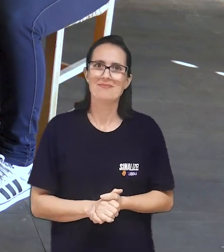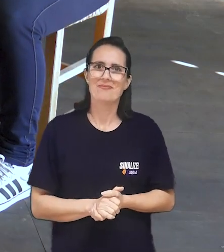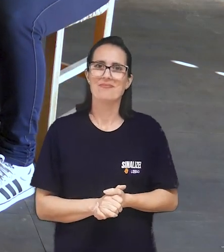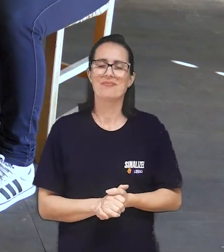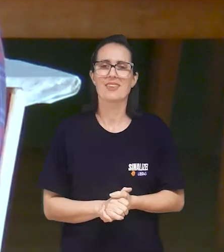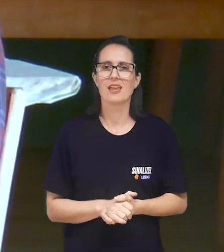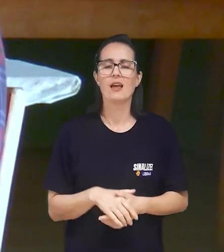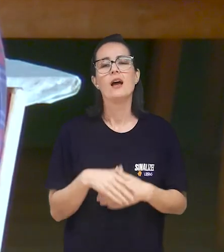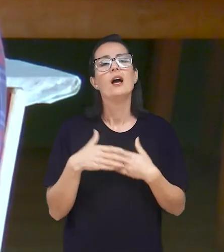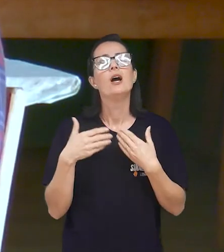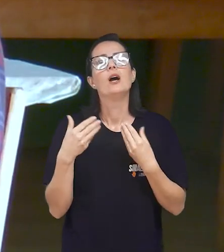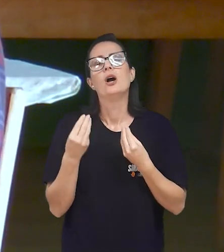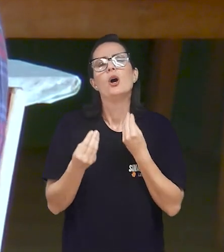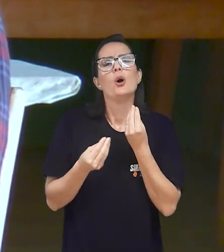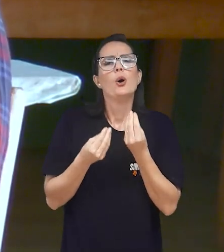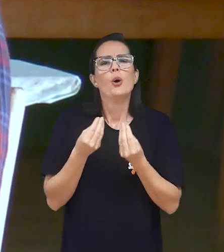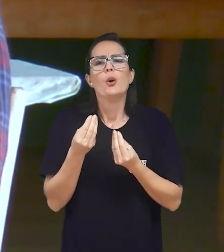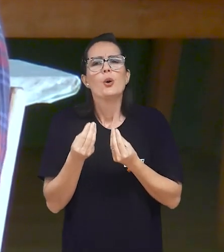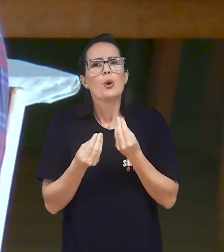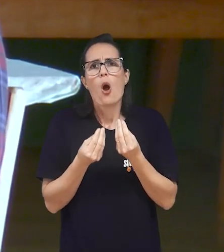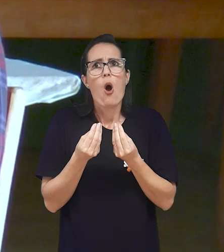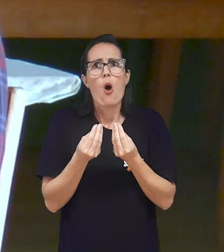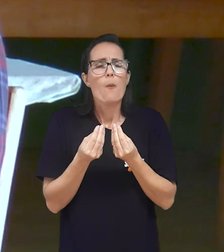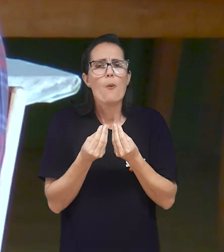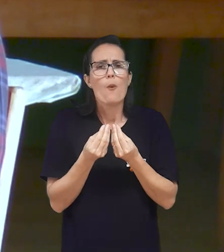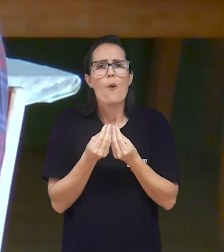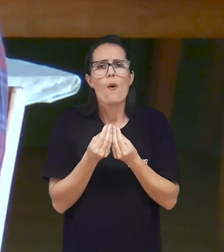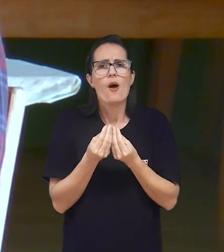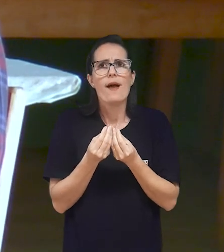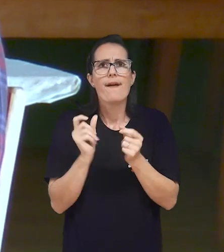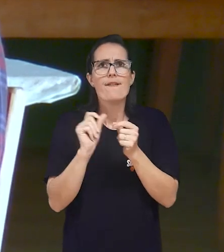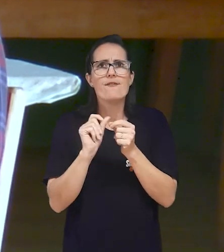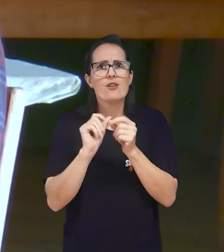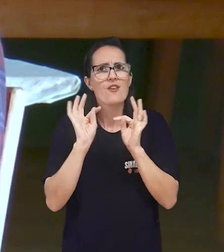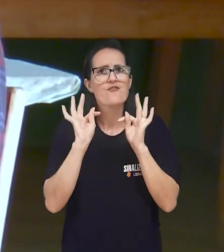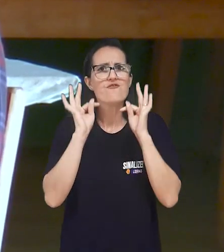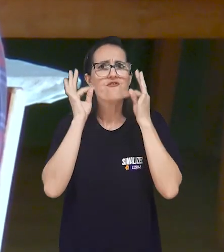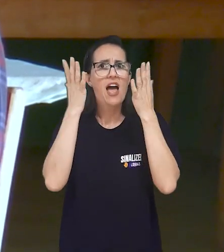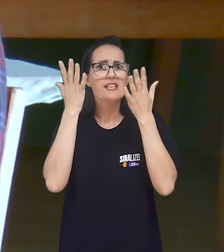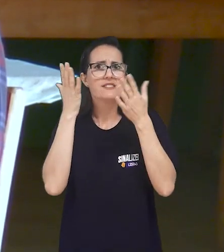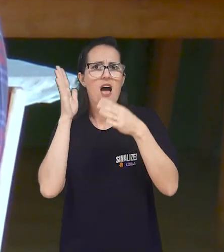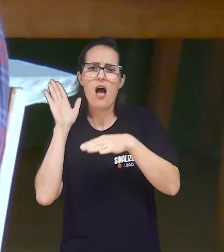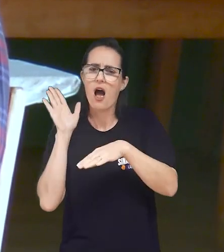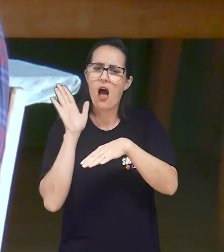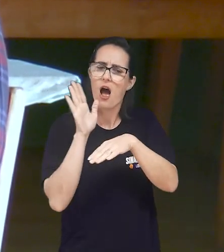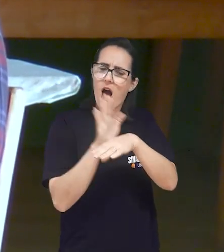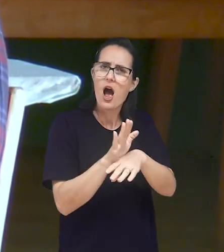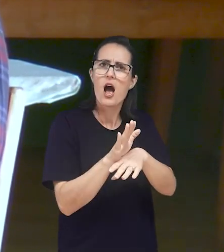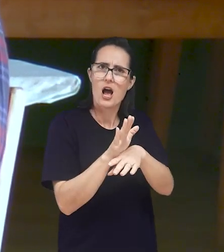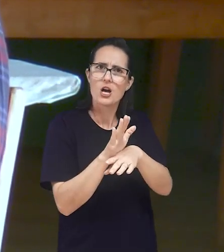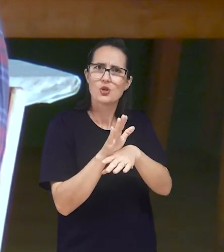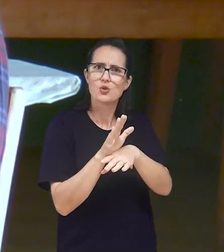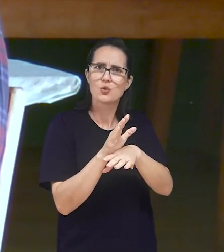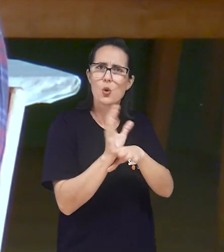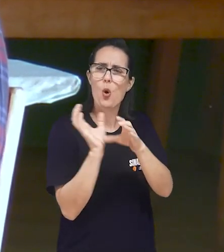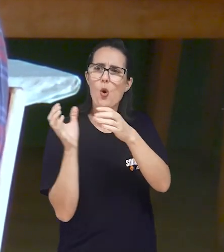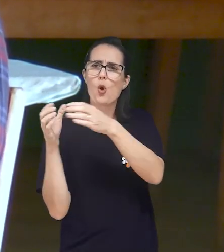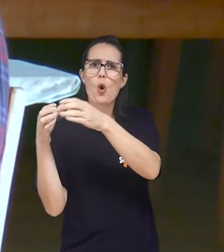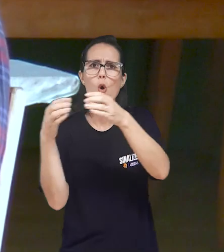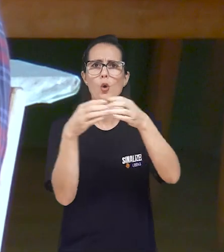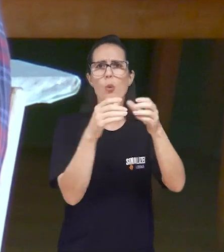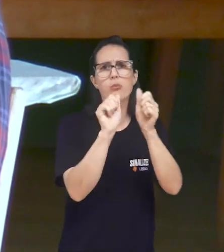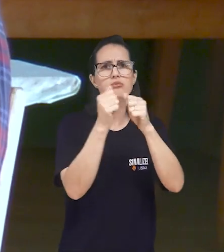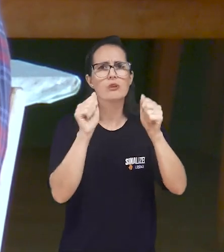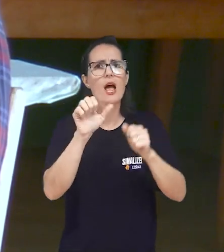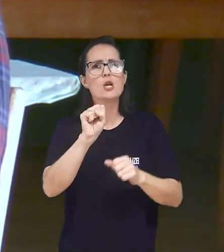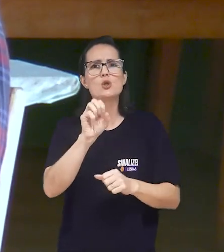bem. E como a realização da Sommerfest contribuiu para a integração e interação entre